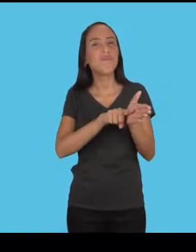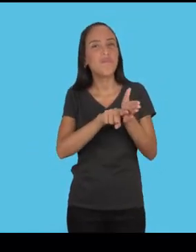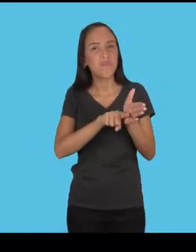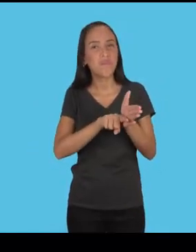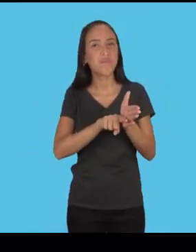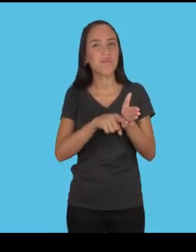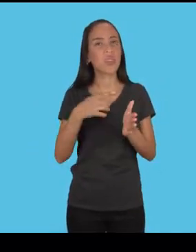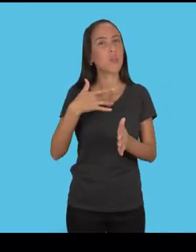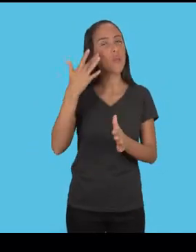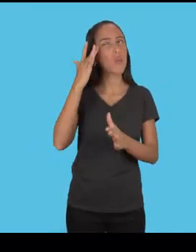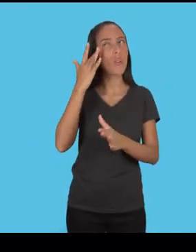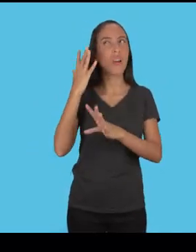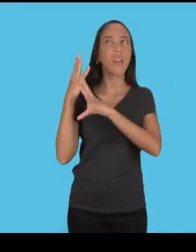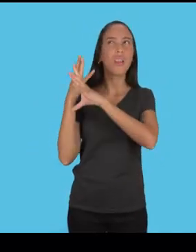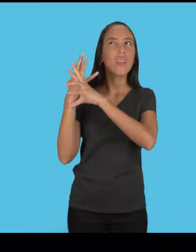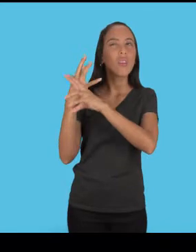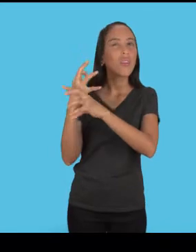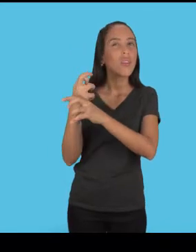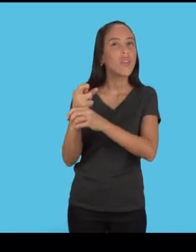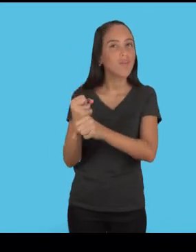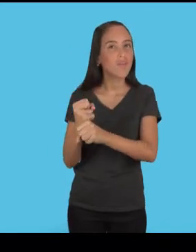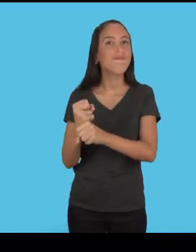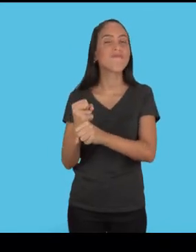no Brasil, o